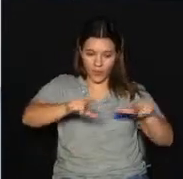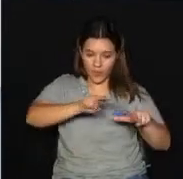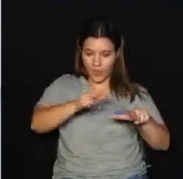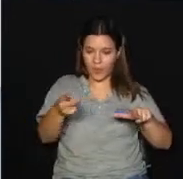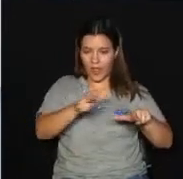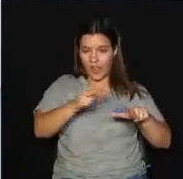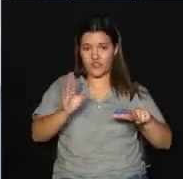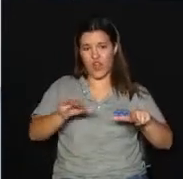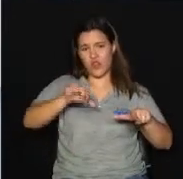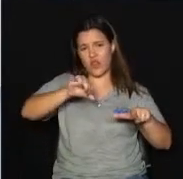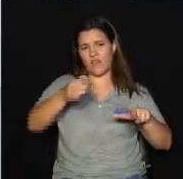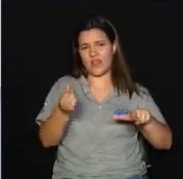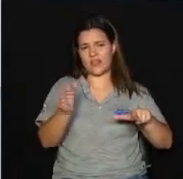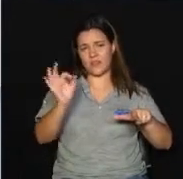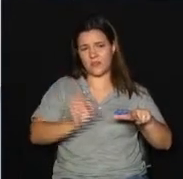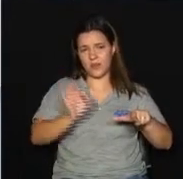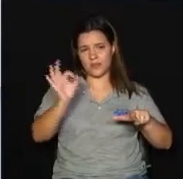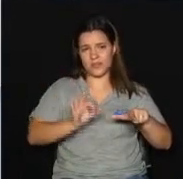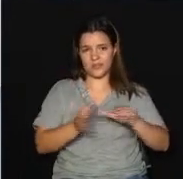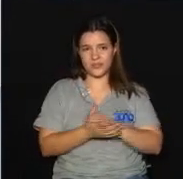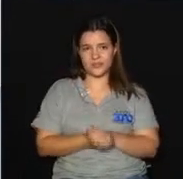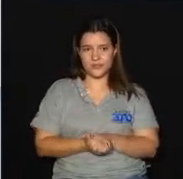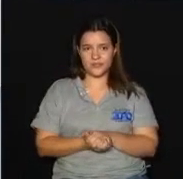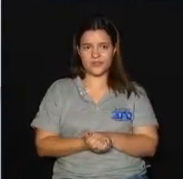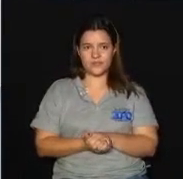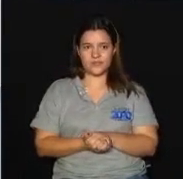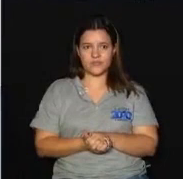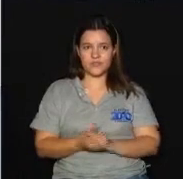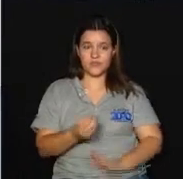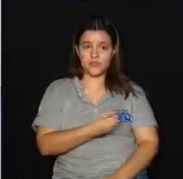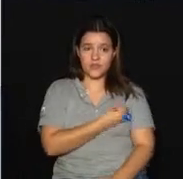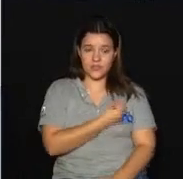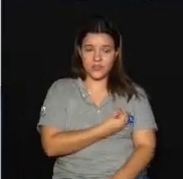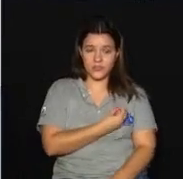96,42% das urnas apuradas. Ele ficou, neste instante, com